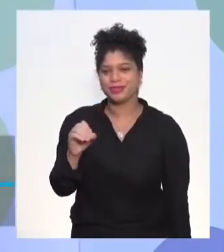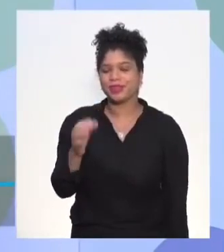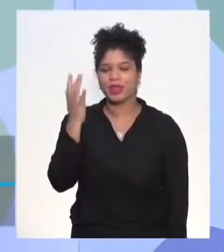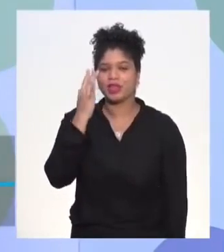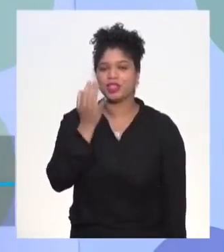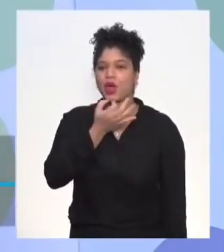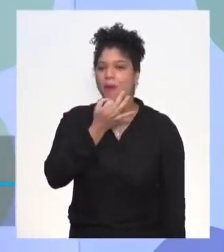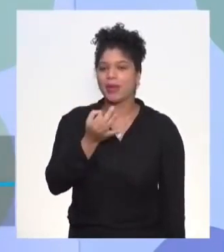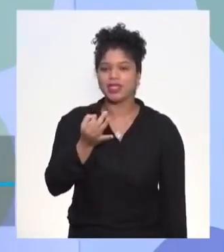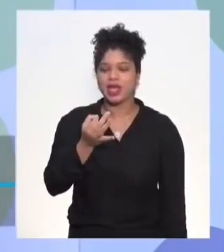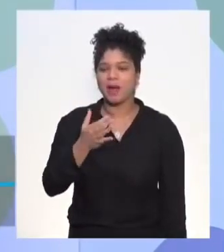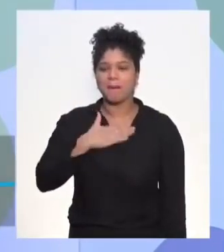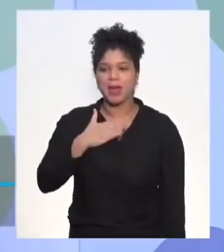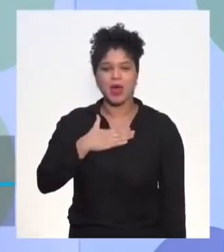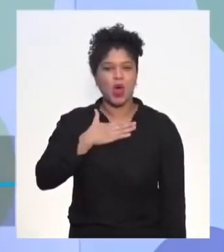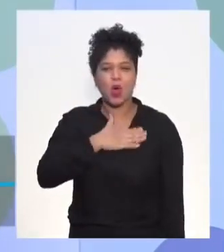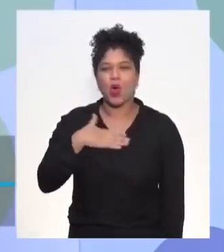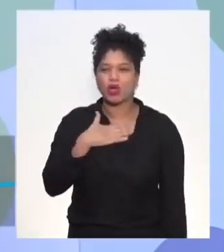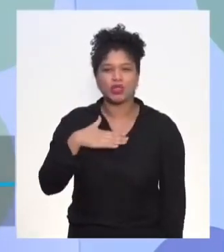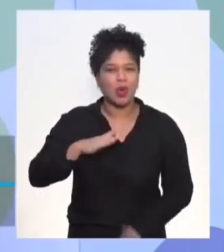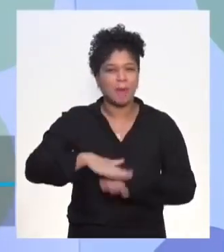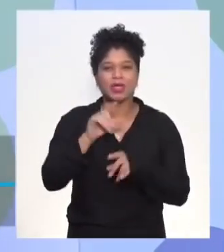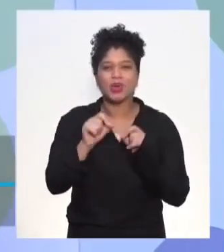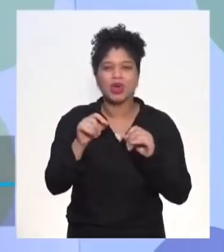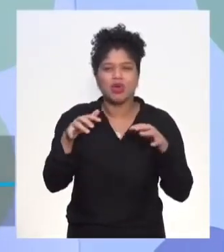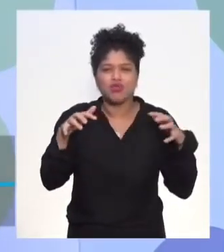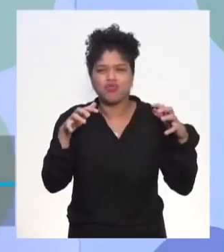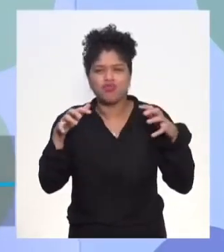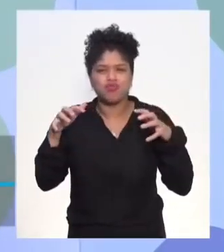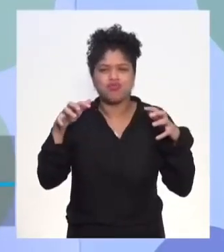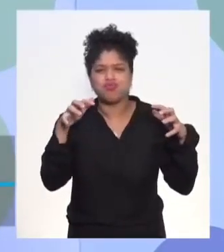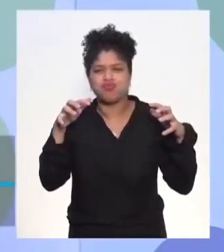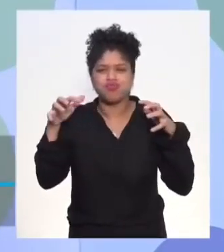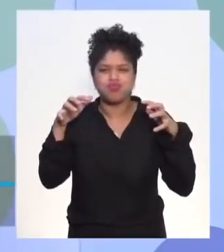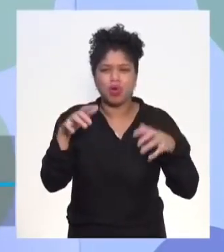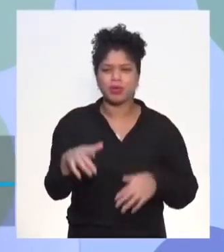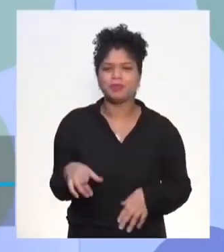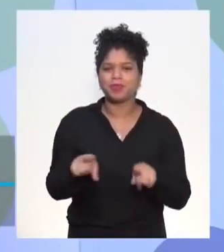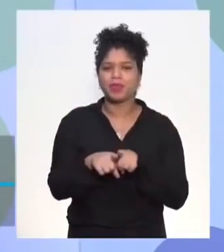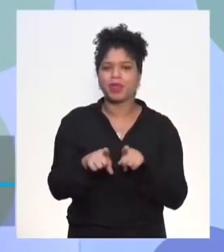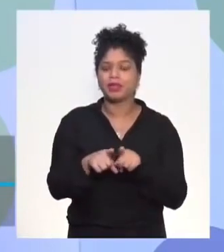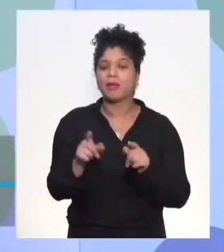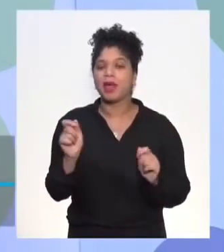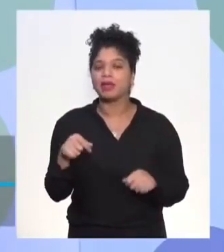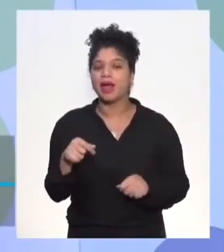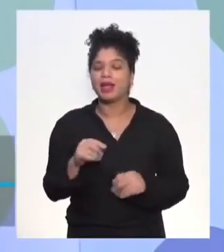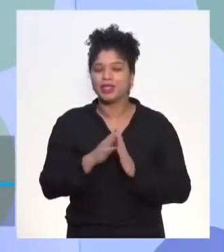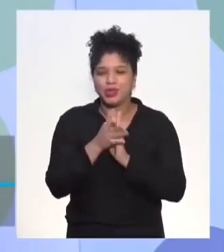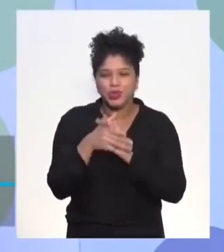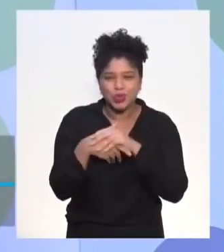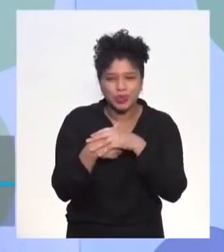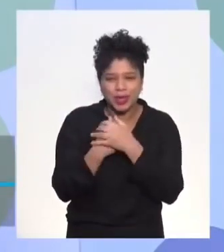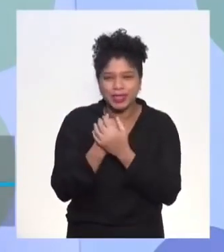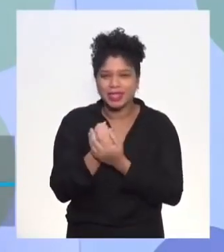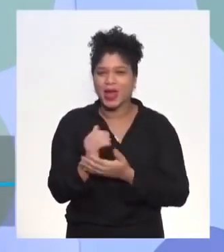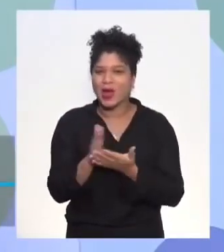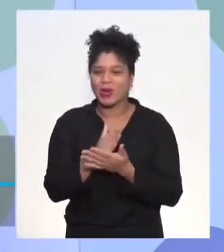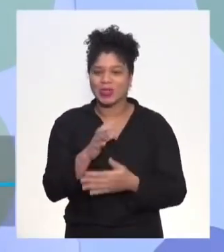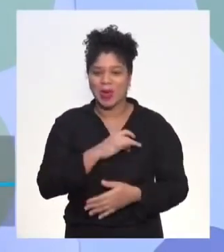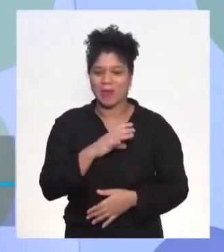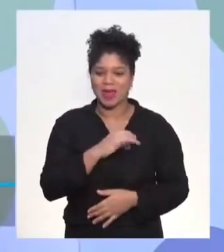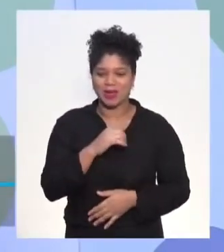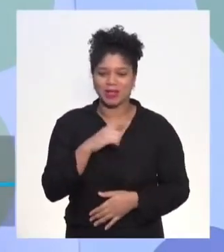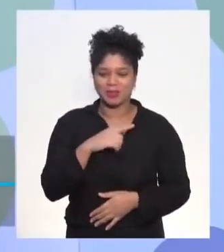terror é o melhor gênero. A Caroline fala terror, suspense. Tem uma professora falando que está sentindo muito medo. A